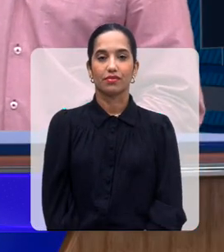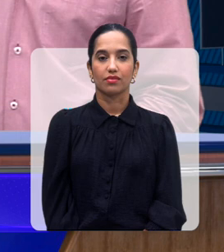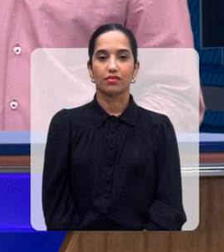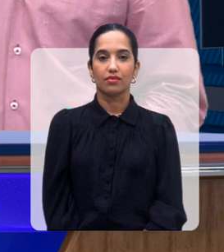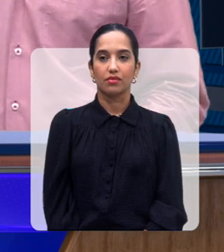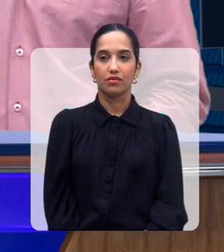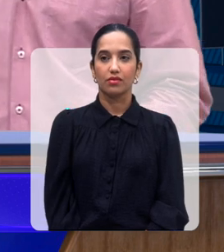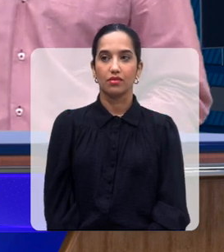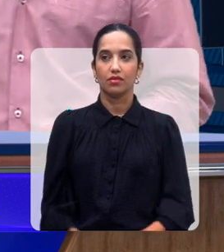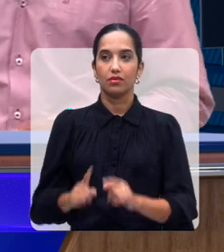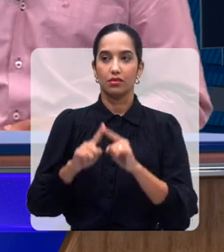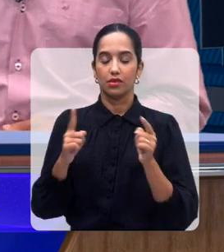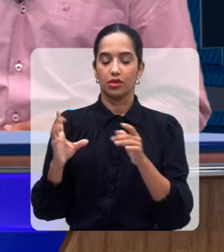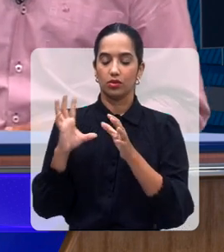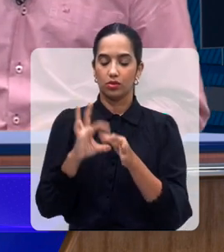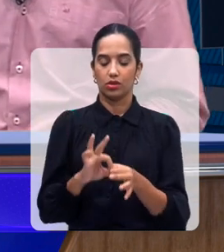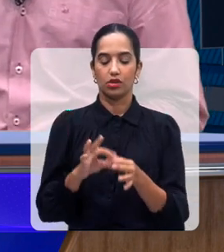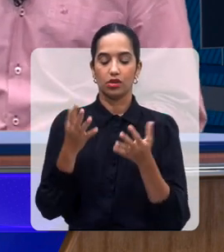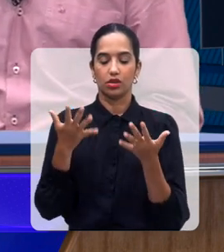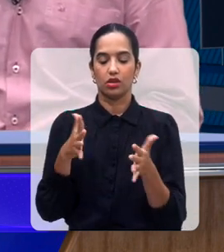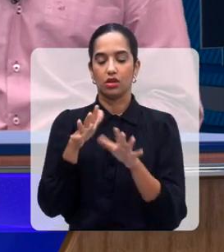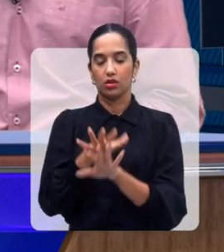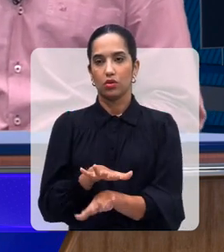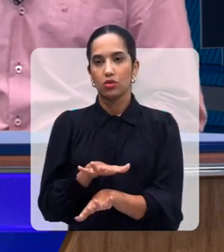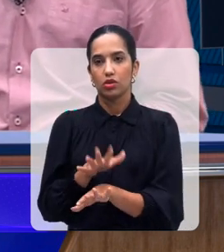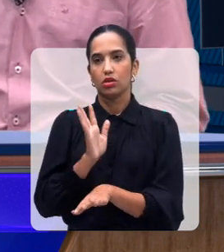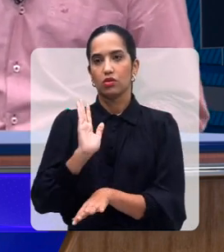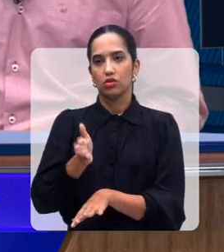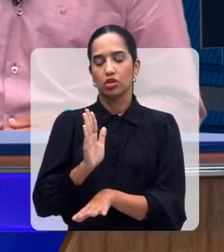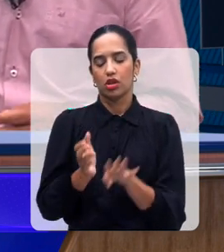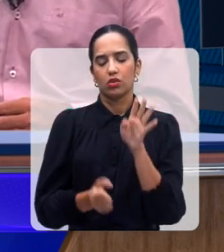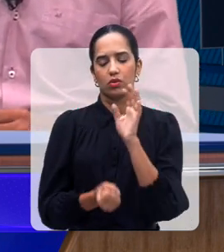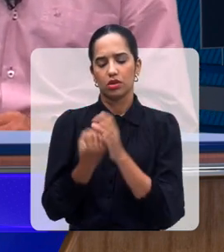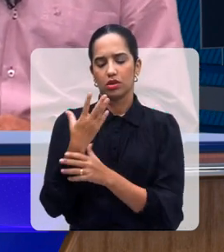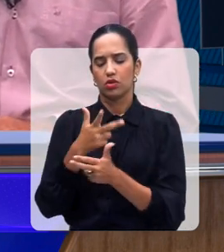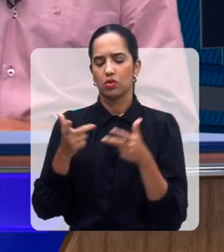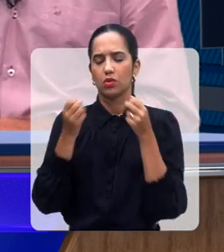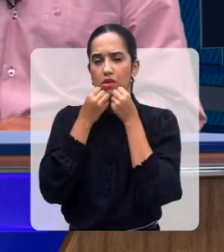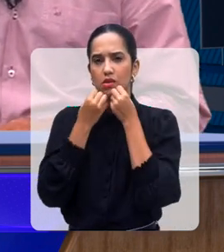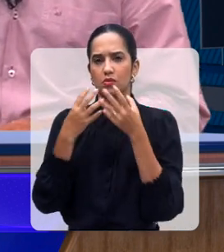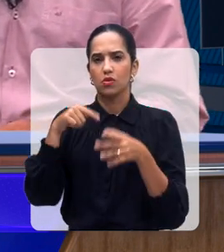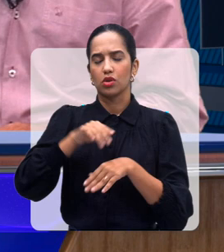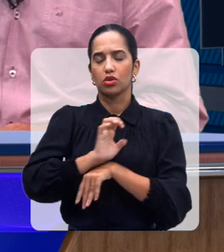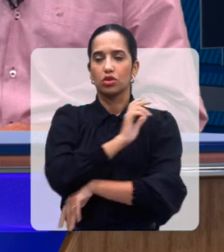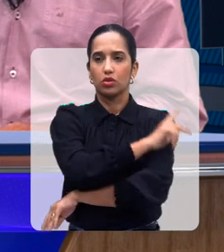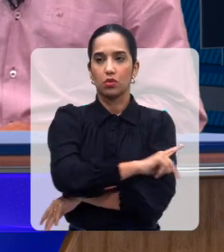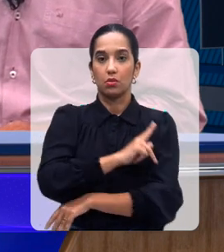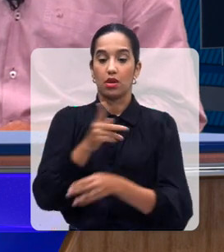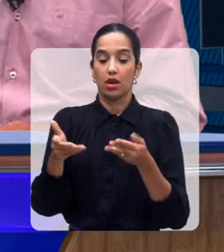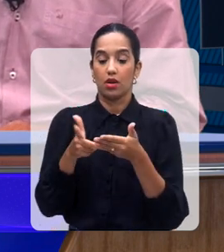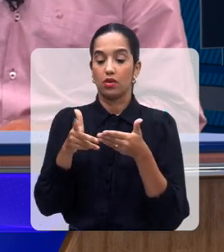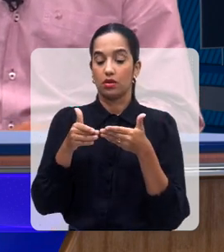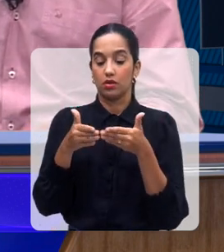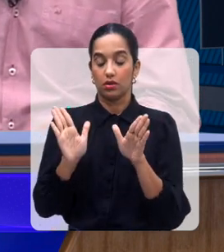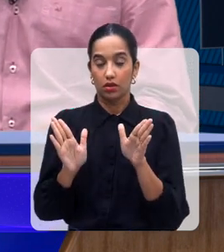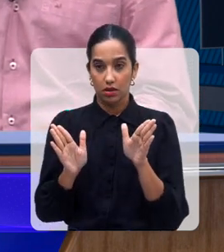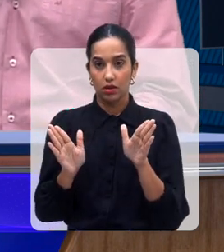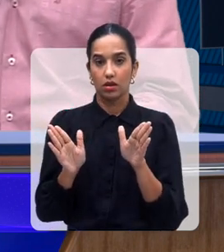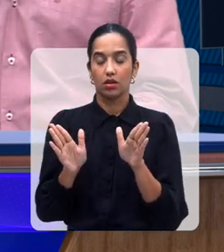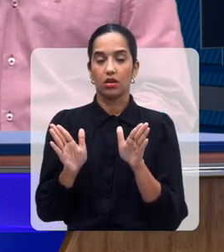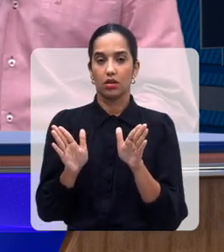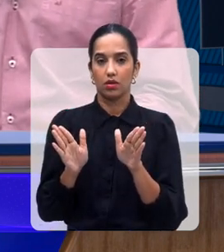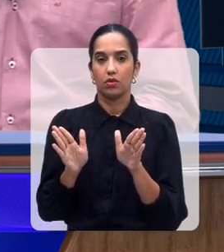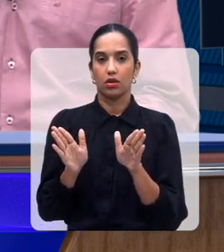Para fazer a outra lei valer. Mas no campo da inclusão, eu acredito que está acontecendo muita coisa boa no Piauí. Por exemplo, agora vai ser inaugurado